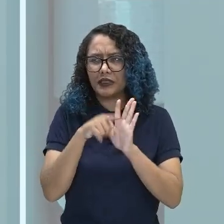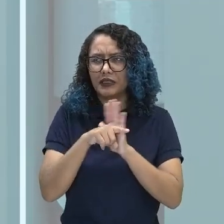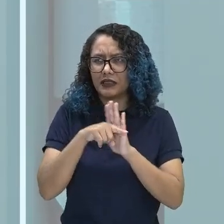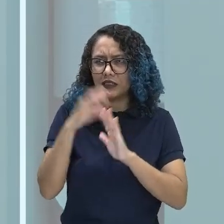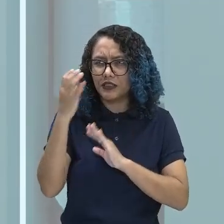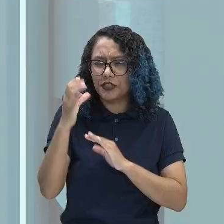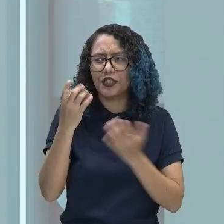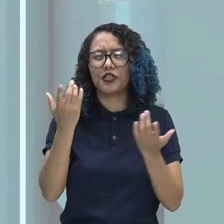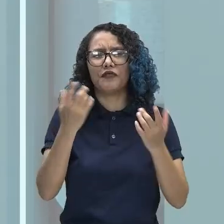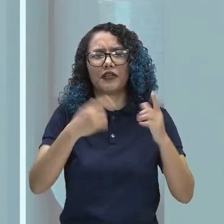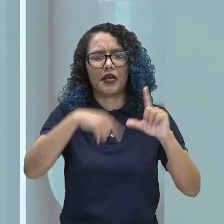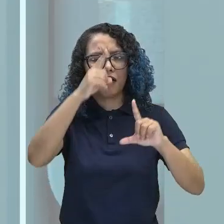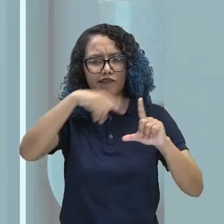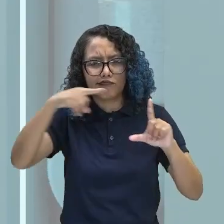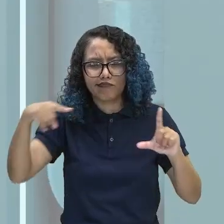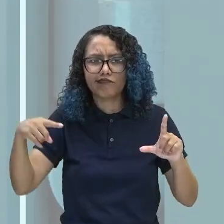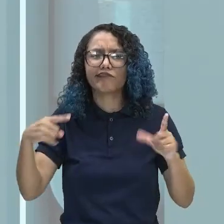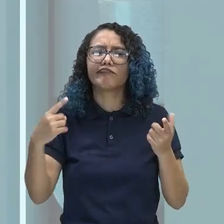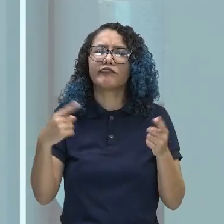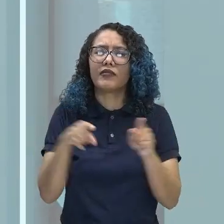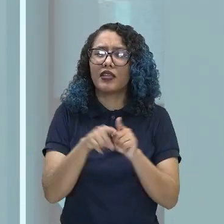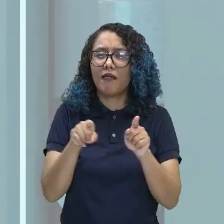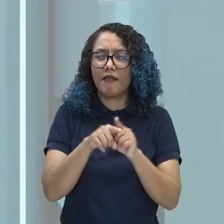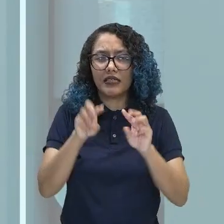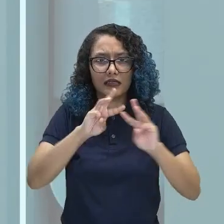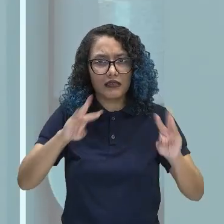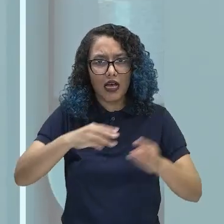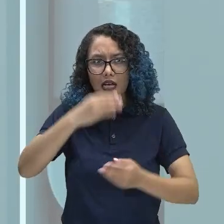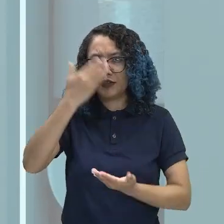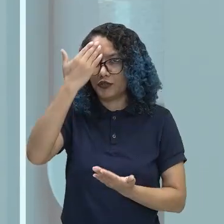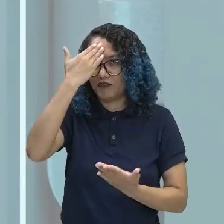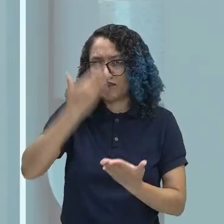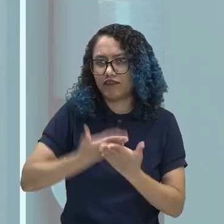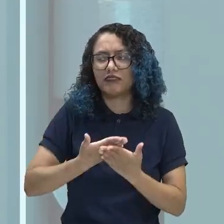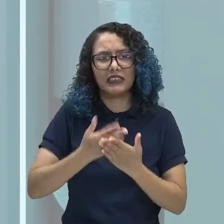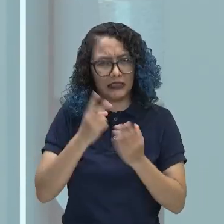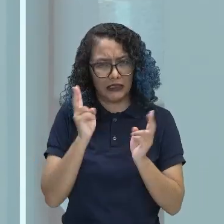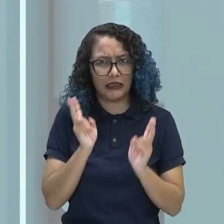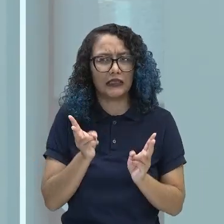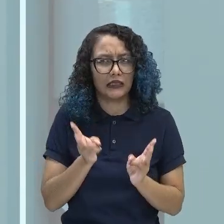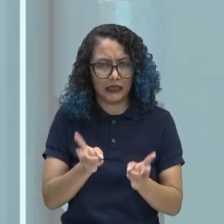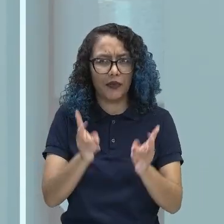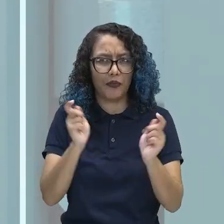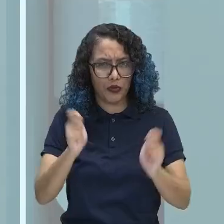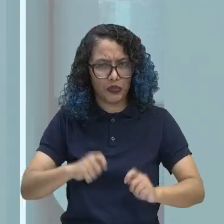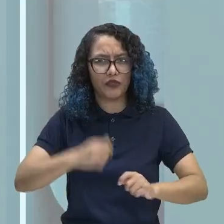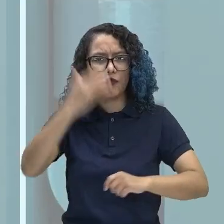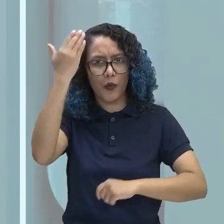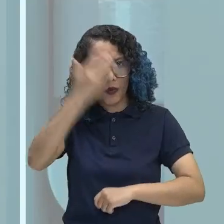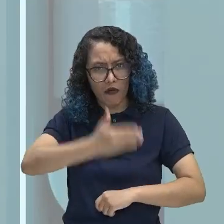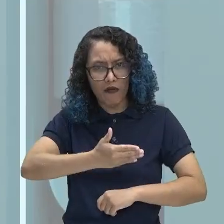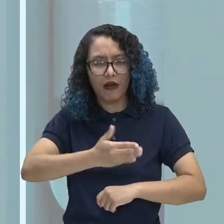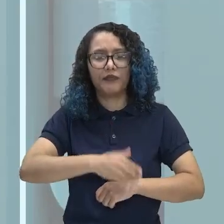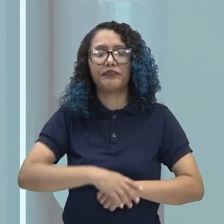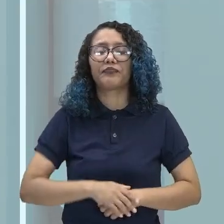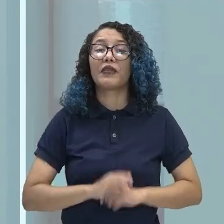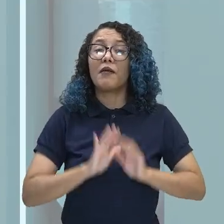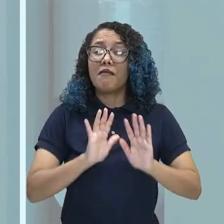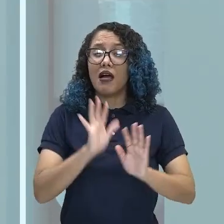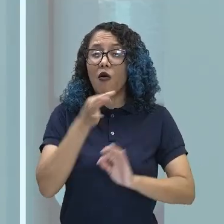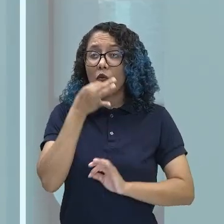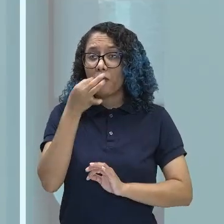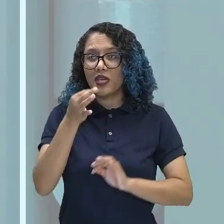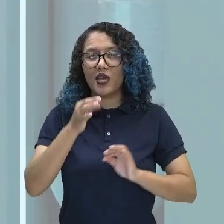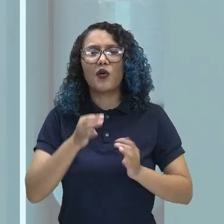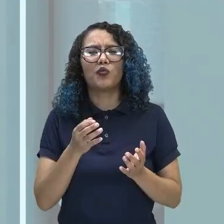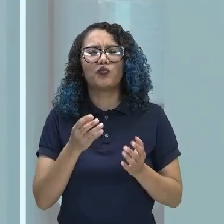estatísticos em sites confiáveis. Você sempre vai conseguir comprovar um fato. Agora, a opinião é algo